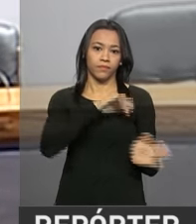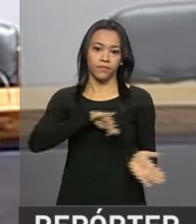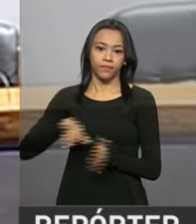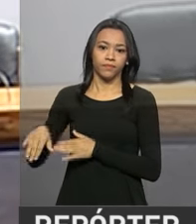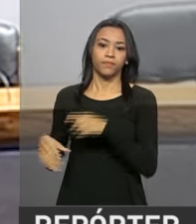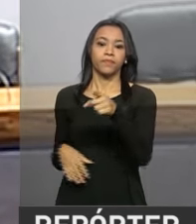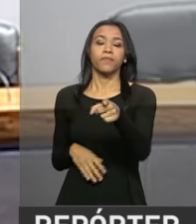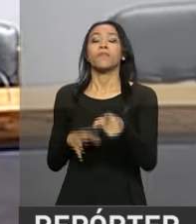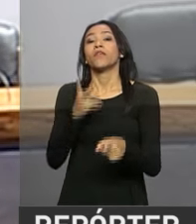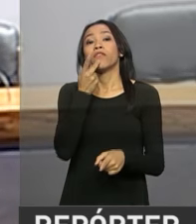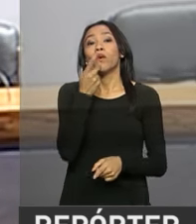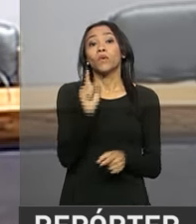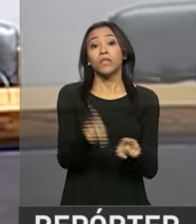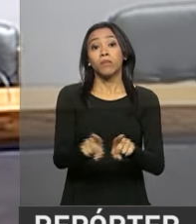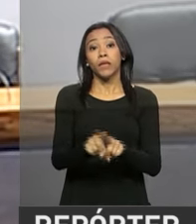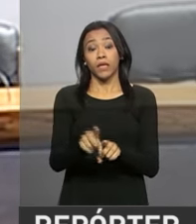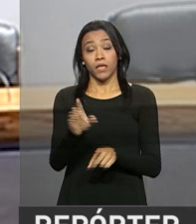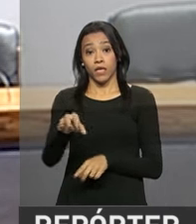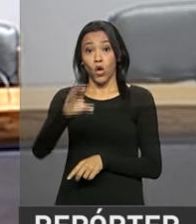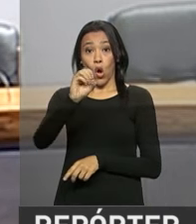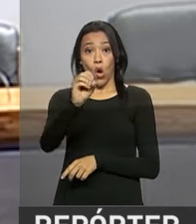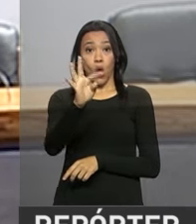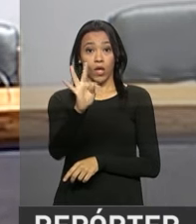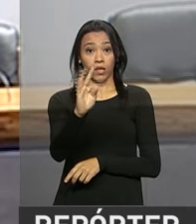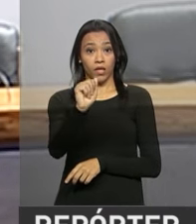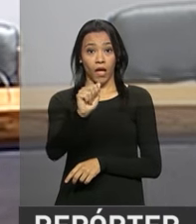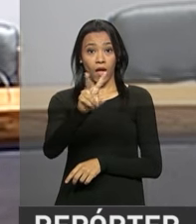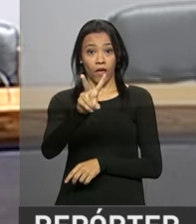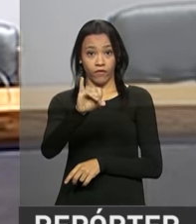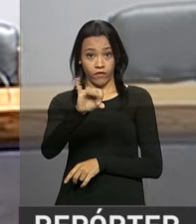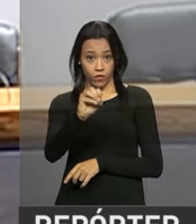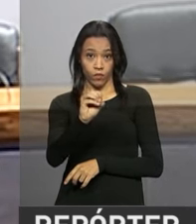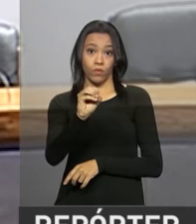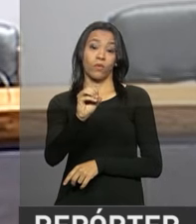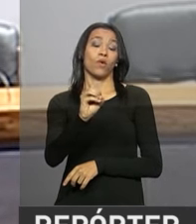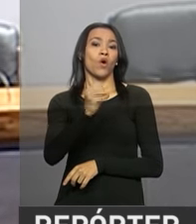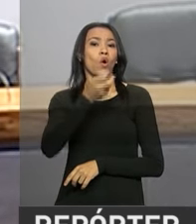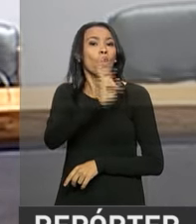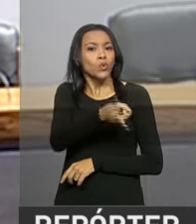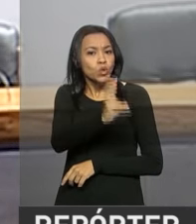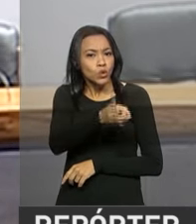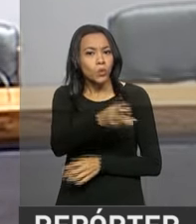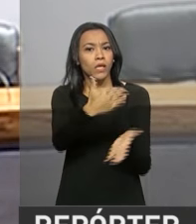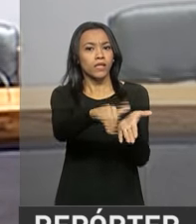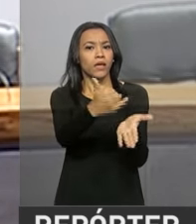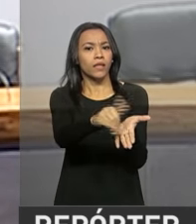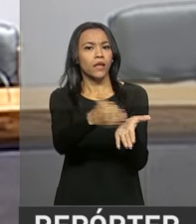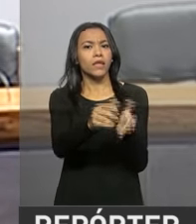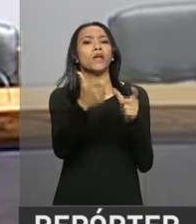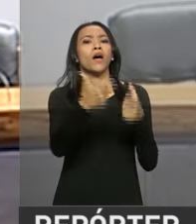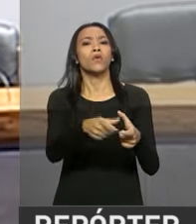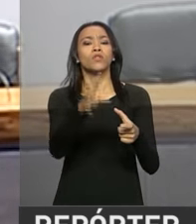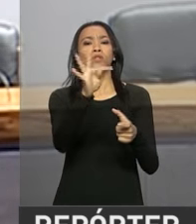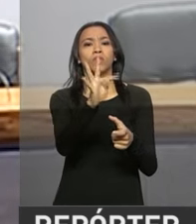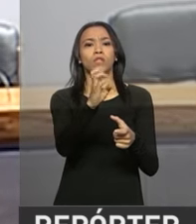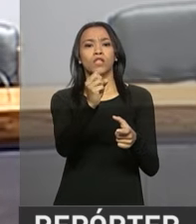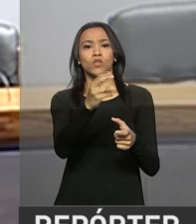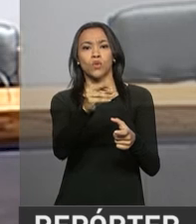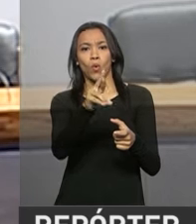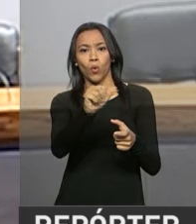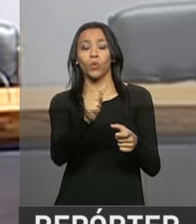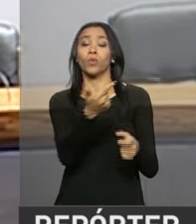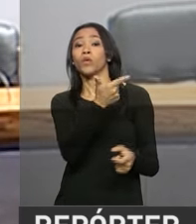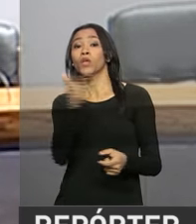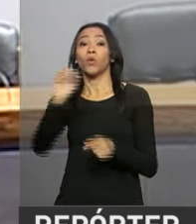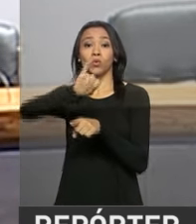Henrique Meirelles disse ainda que Otávio Ladeira continua na Secretaria do Tesouro e Jorge Rachid na Secretaria da